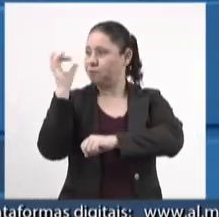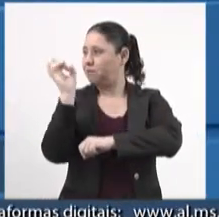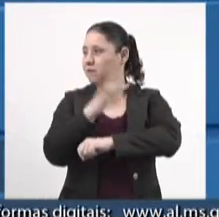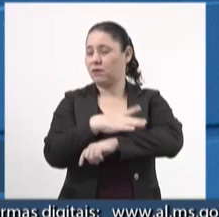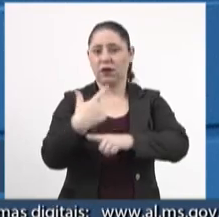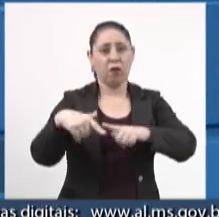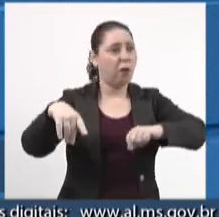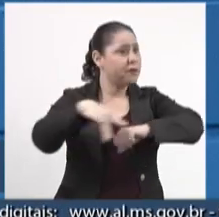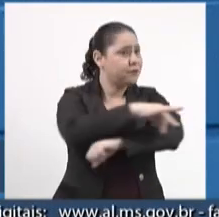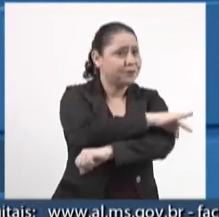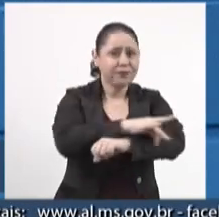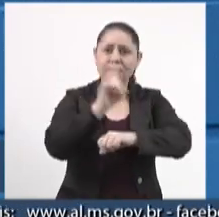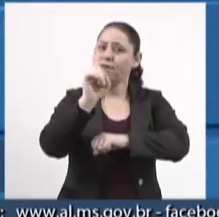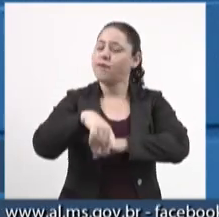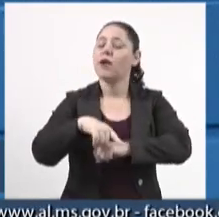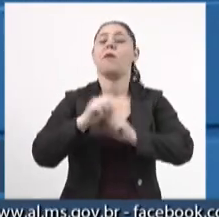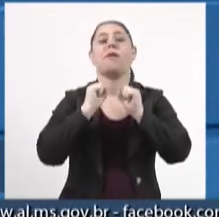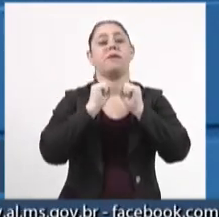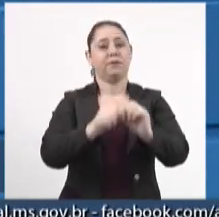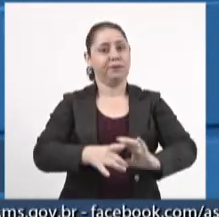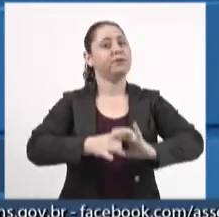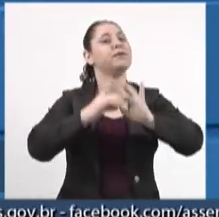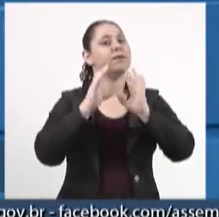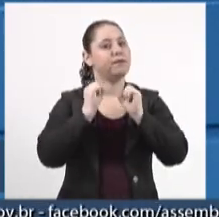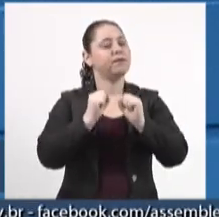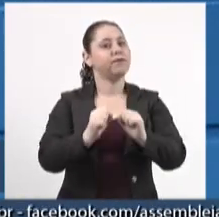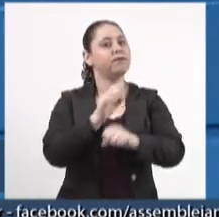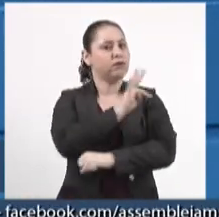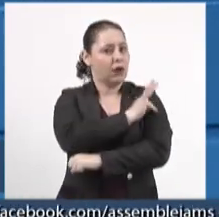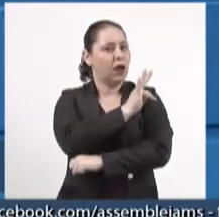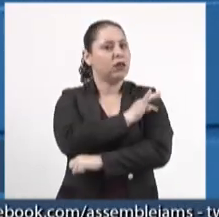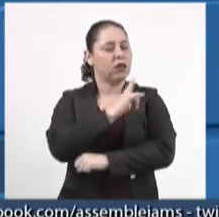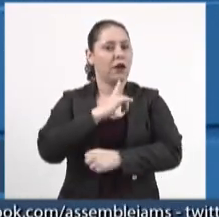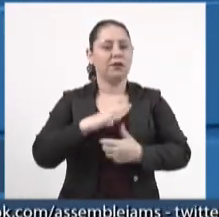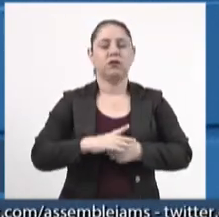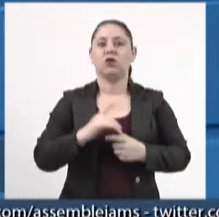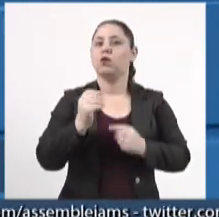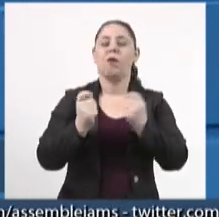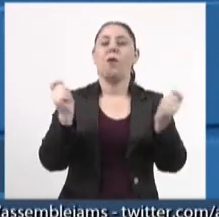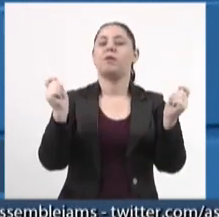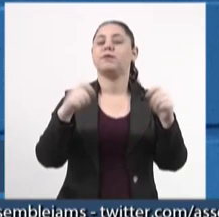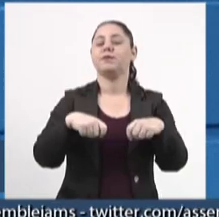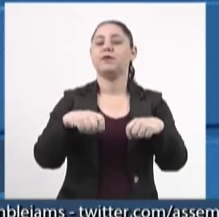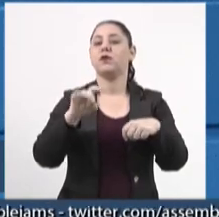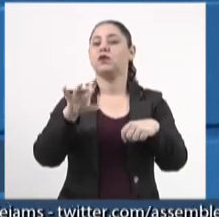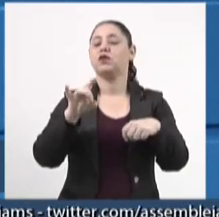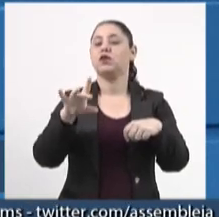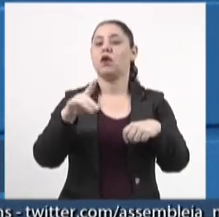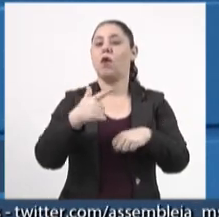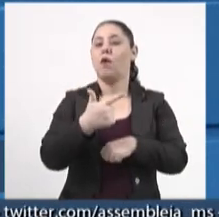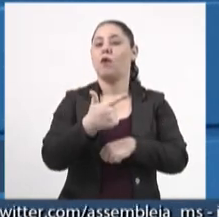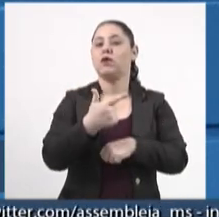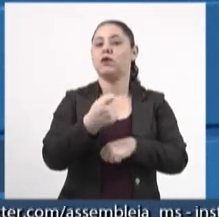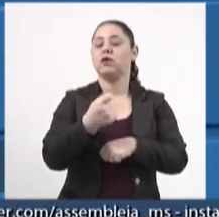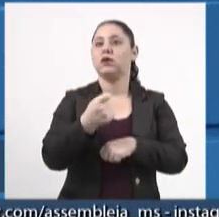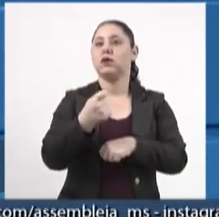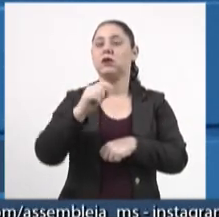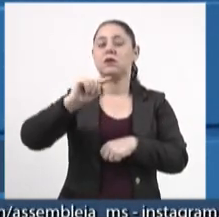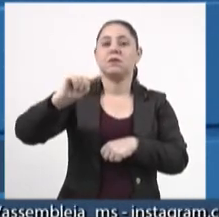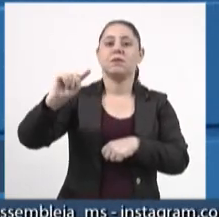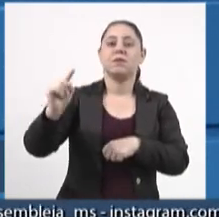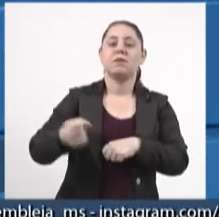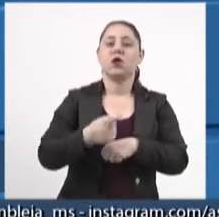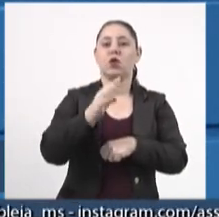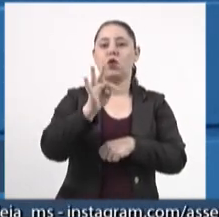Porã. O ramal é viável, sim. Eles colocaram como potencial de transporte apenas 200 mil